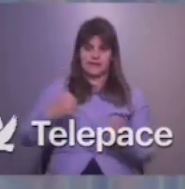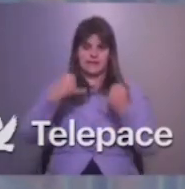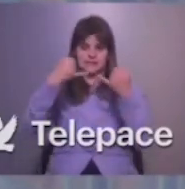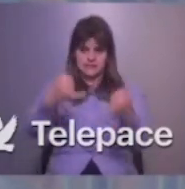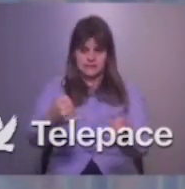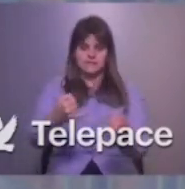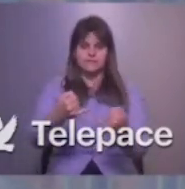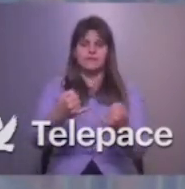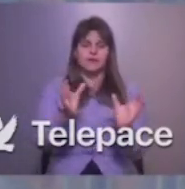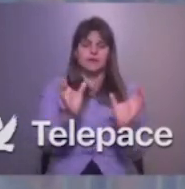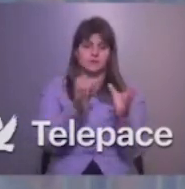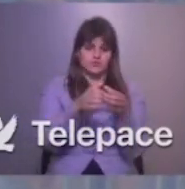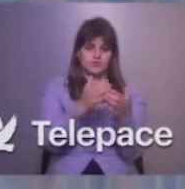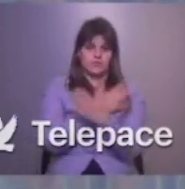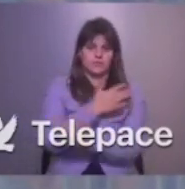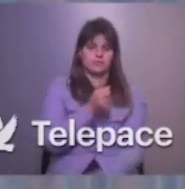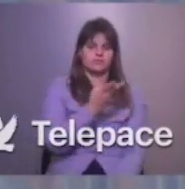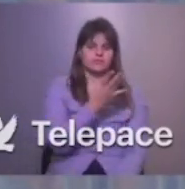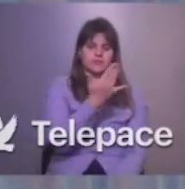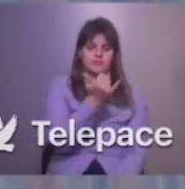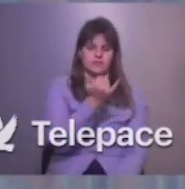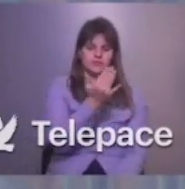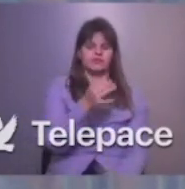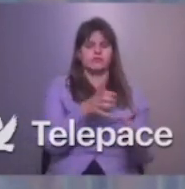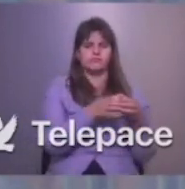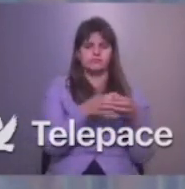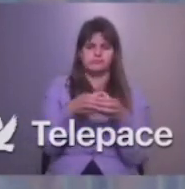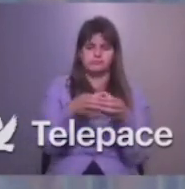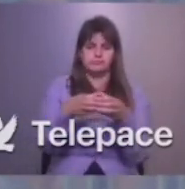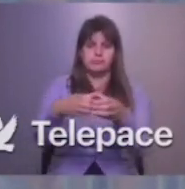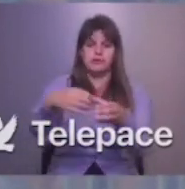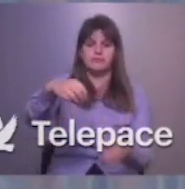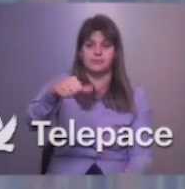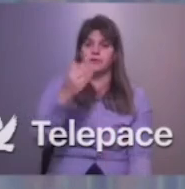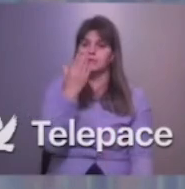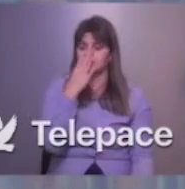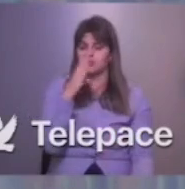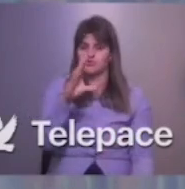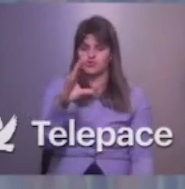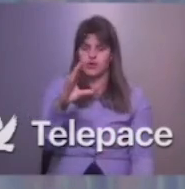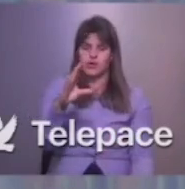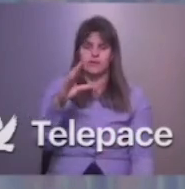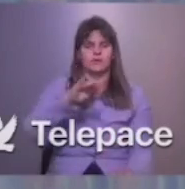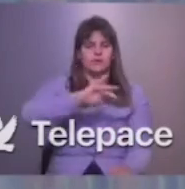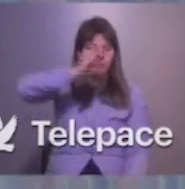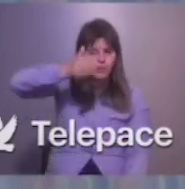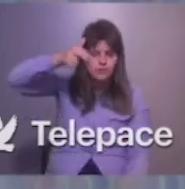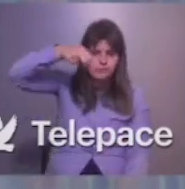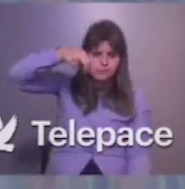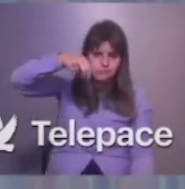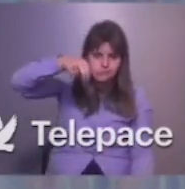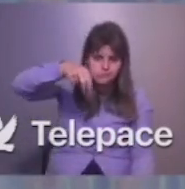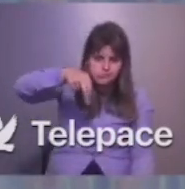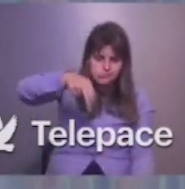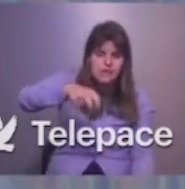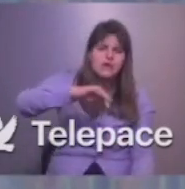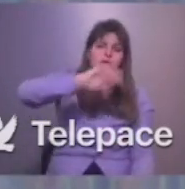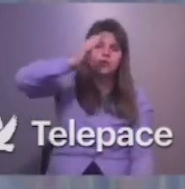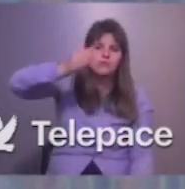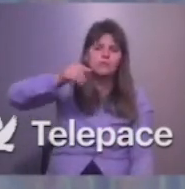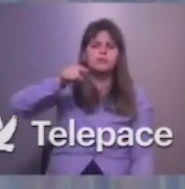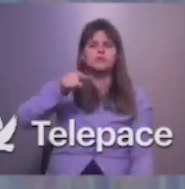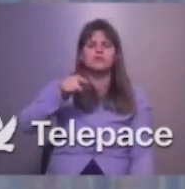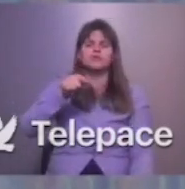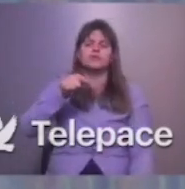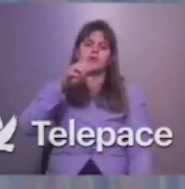in cielo, gli apostoli ritornarono a Gerusalemme dal monte detto degli Ulivi, che è vicino